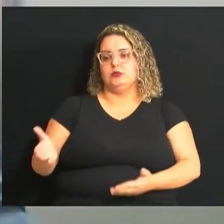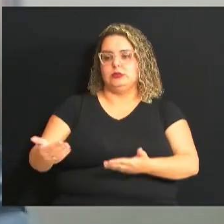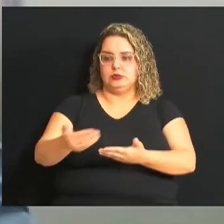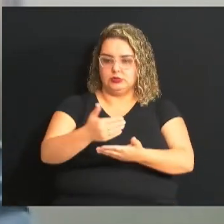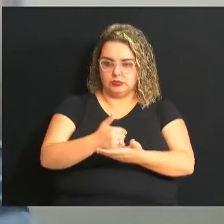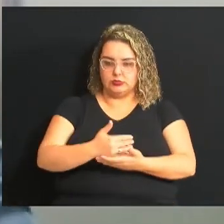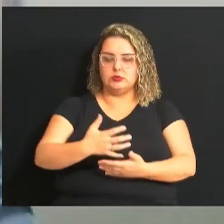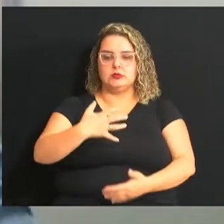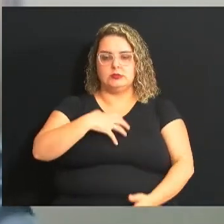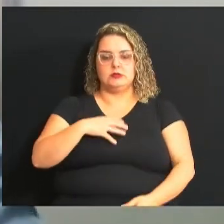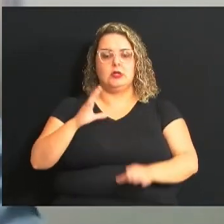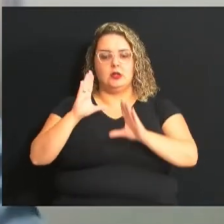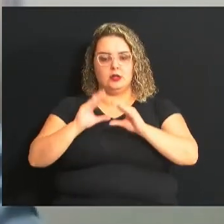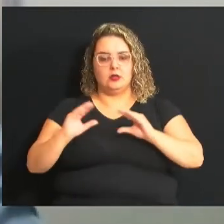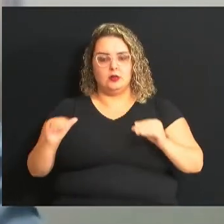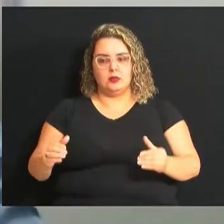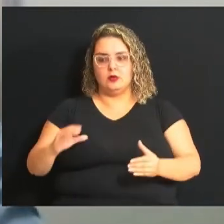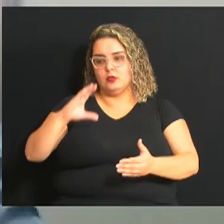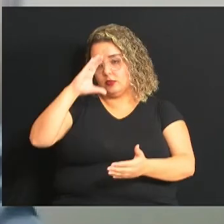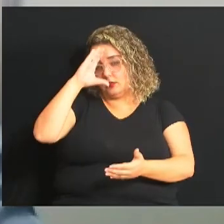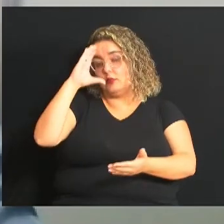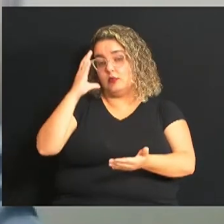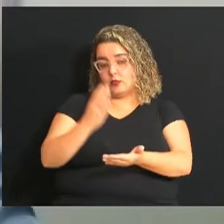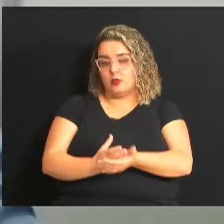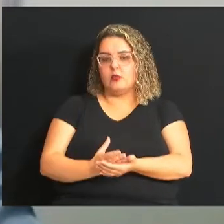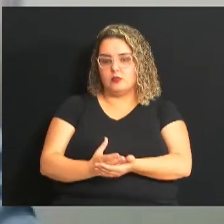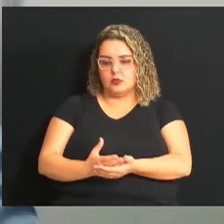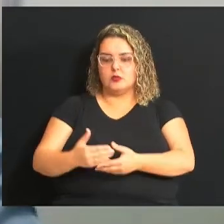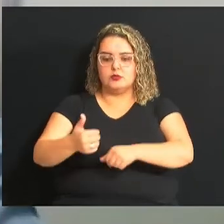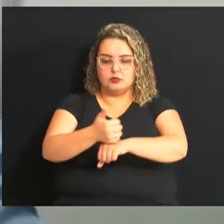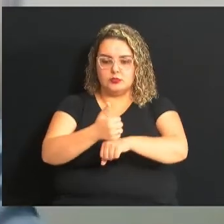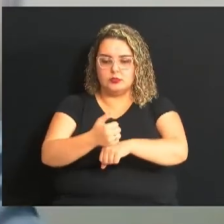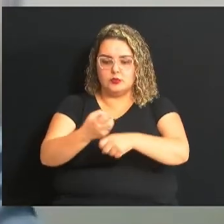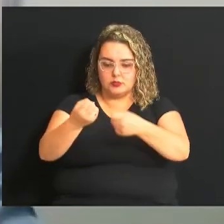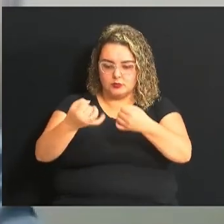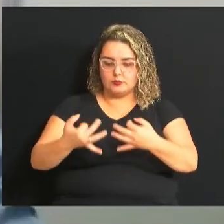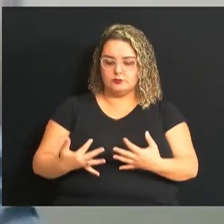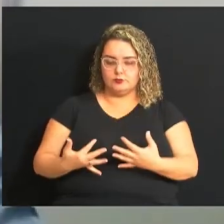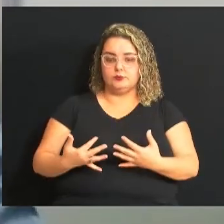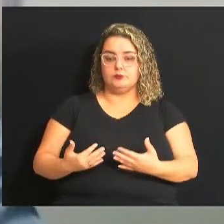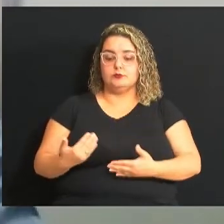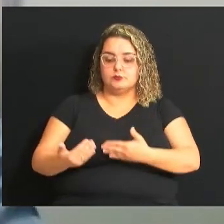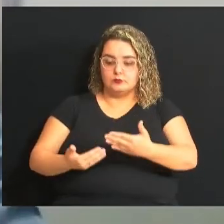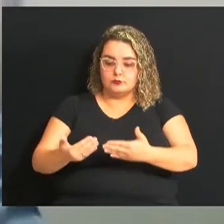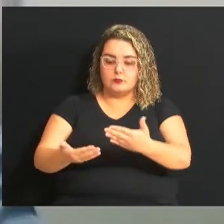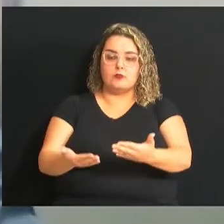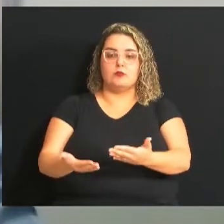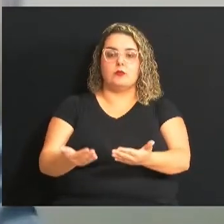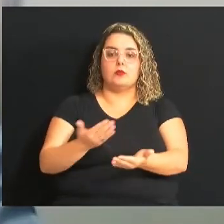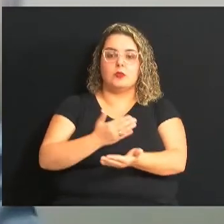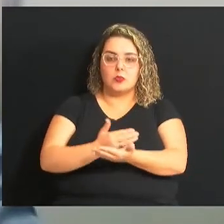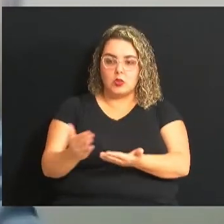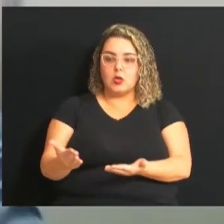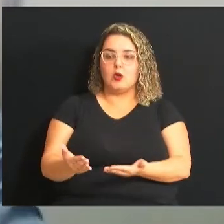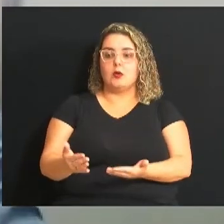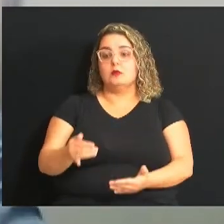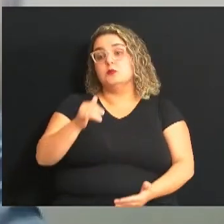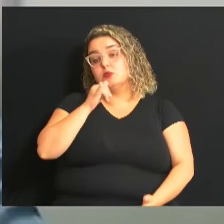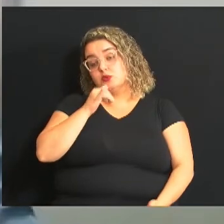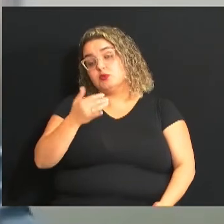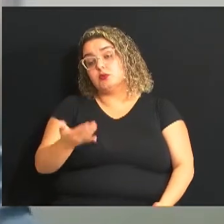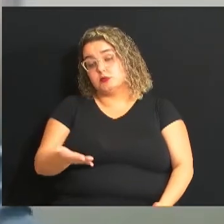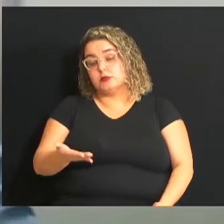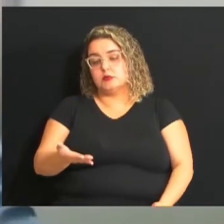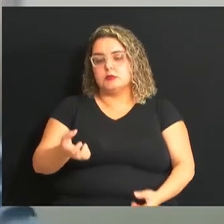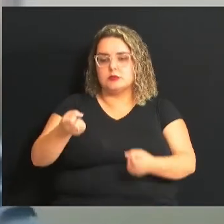sinta confortável, confie na orientação profissional que está recebendo, e a partir dali ele começa a ter como um exemplo, né, essa orientação